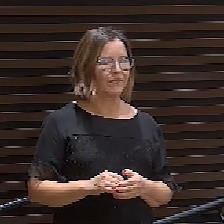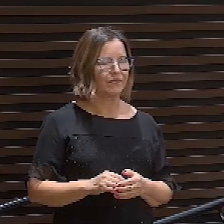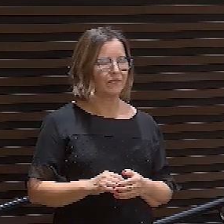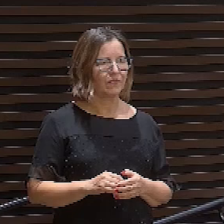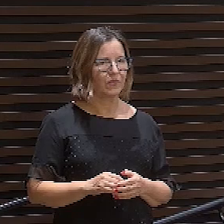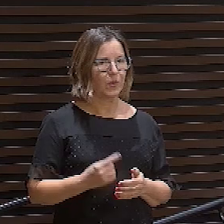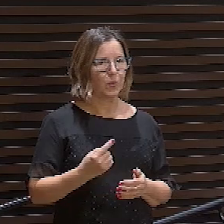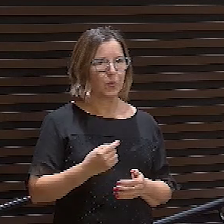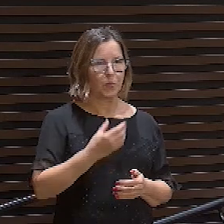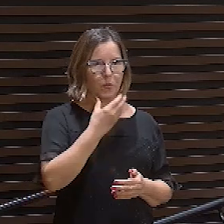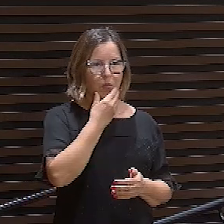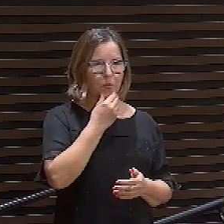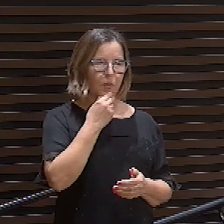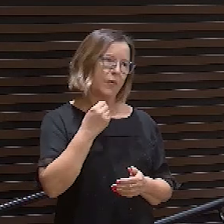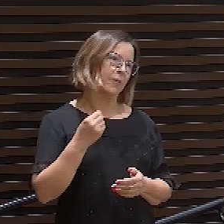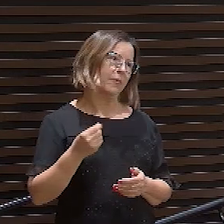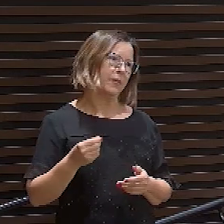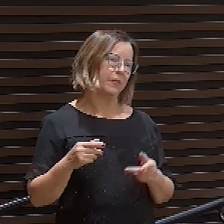Pink,